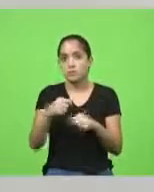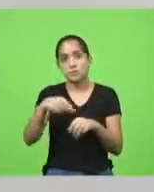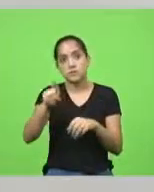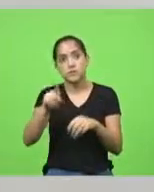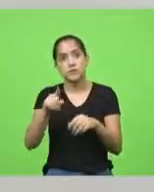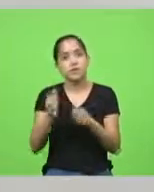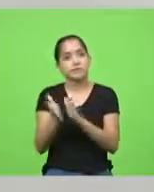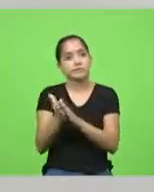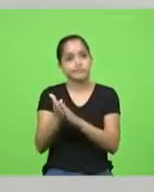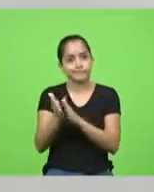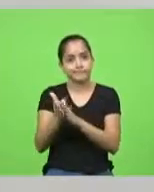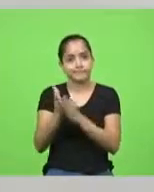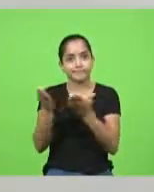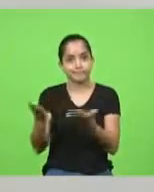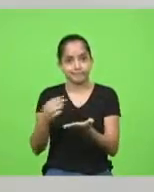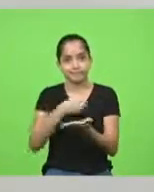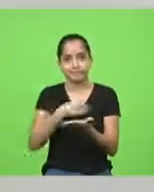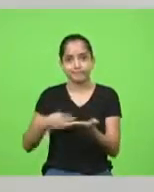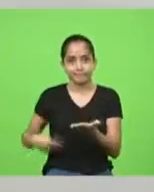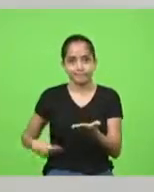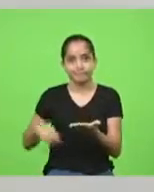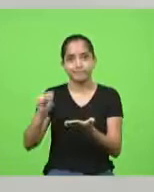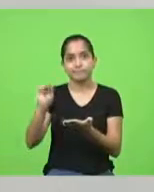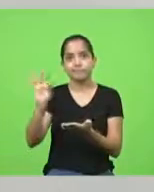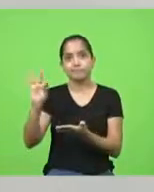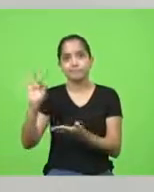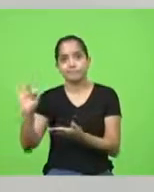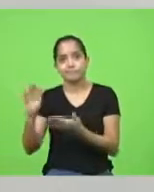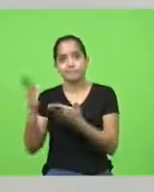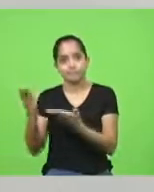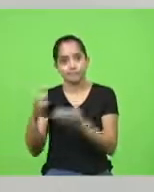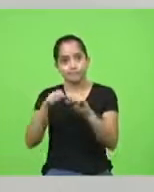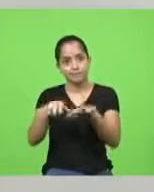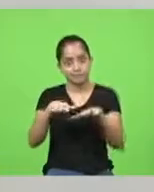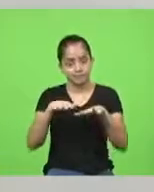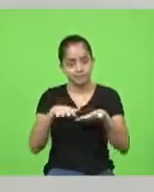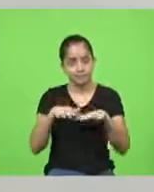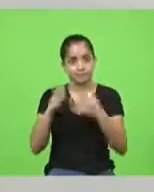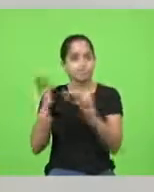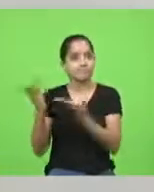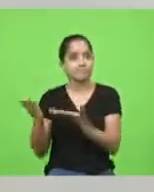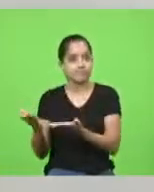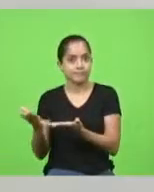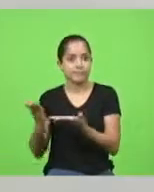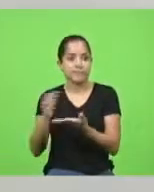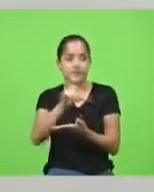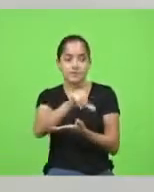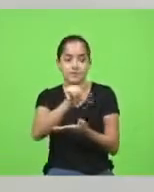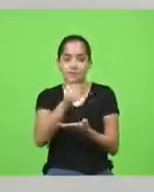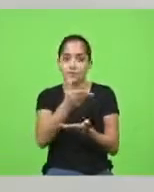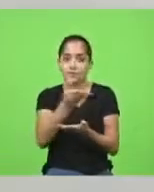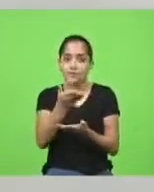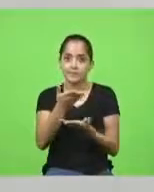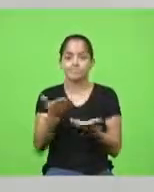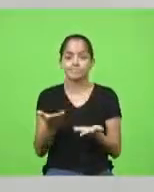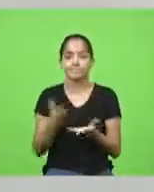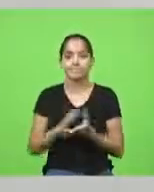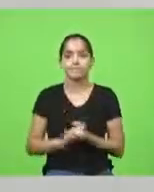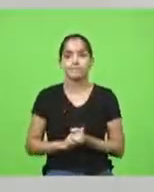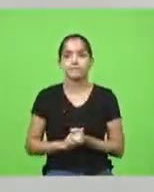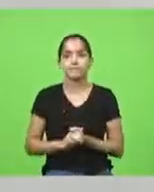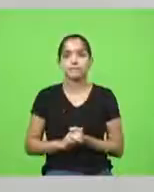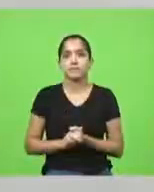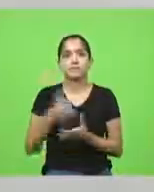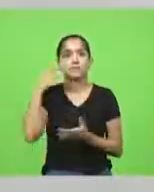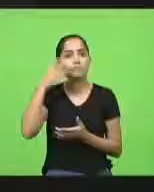aplaudir os ministros do Supremo Tribunal Federal numa sessão. Afinal, eles indicaram vocês. Senhor presidente, era esse o